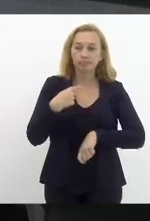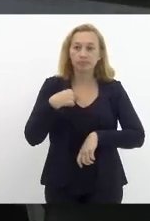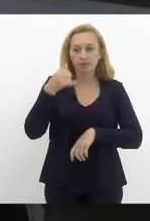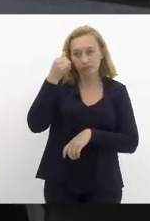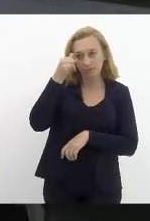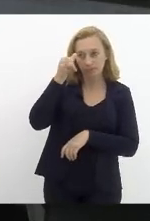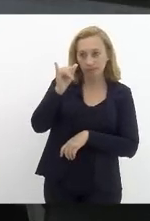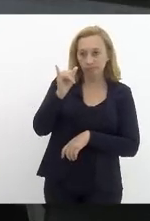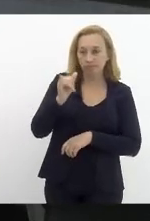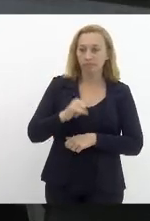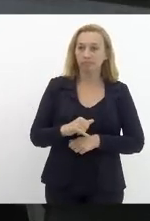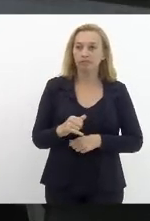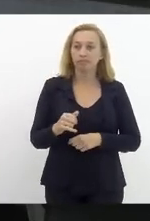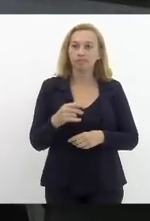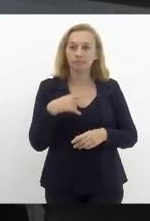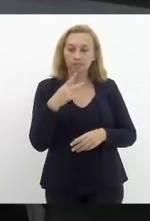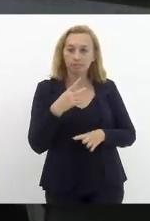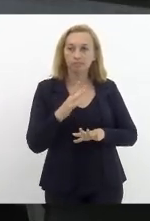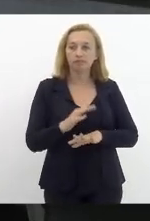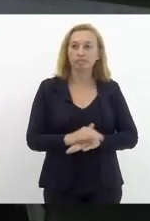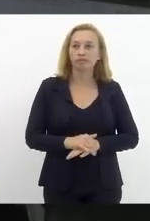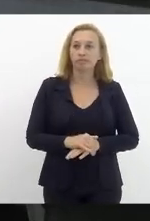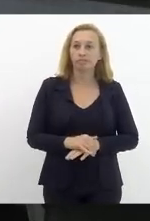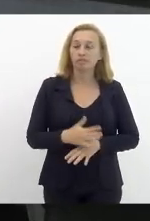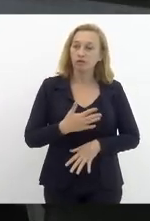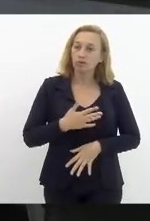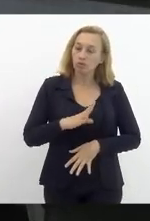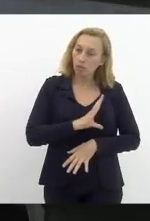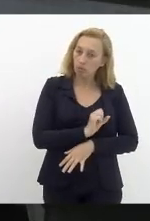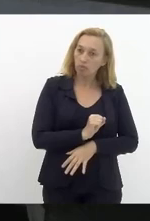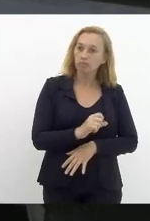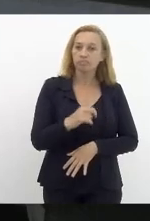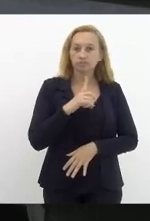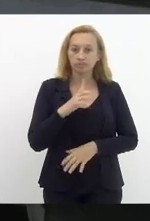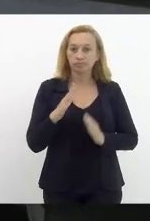tecer comentários pelo amor que eu tenho à casa.